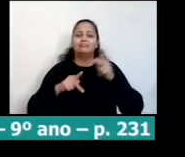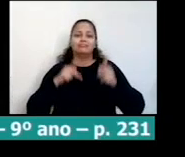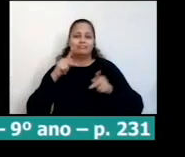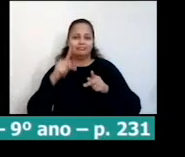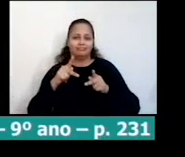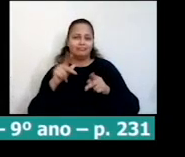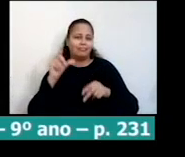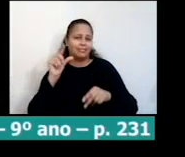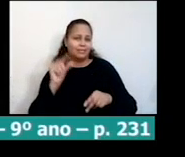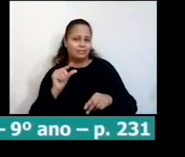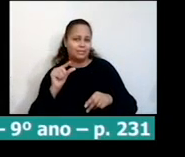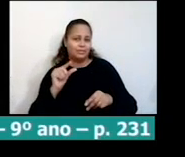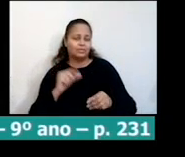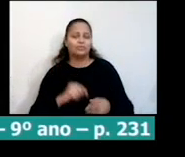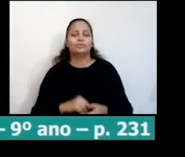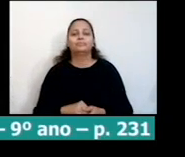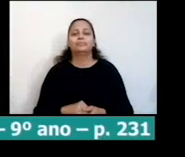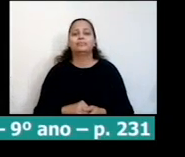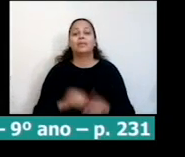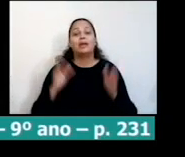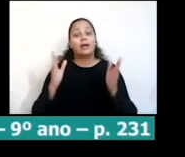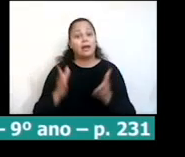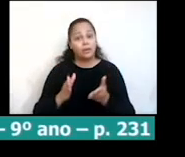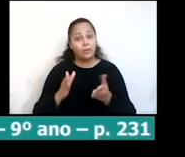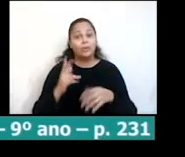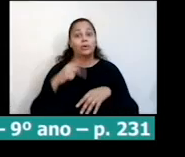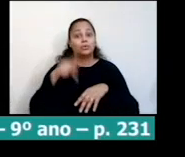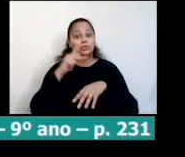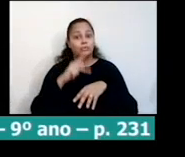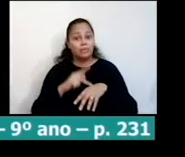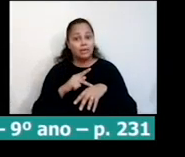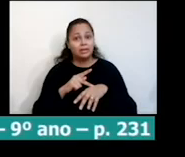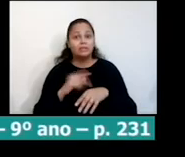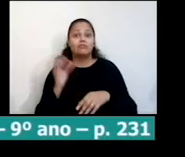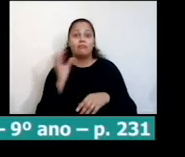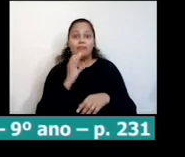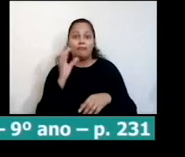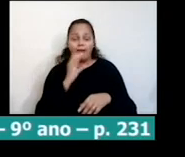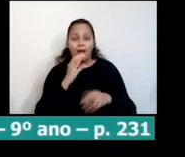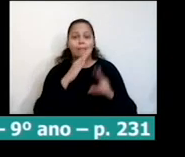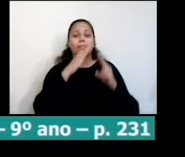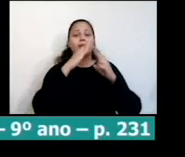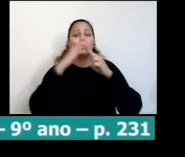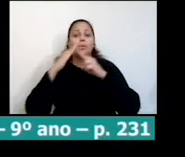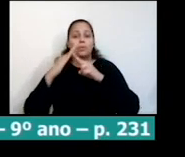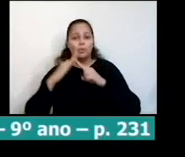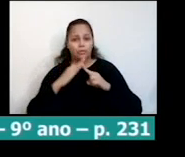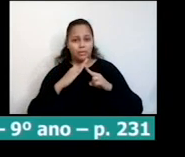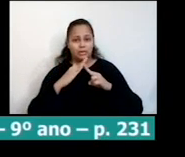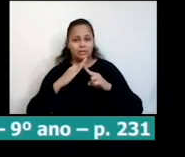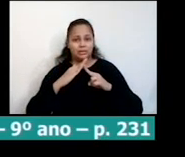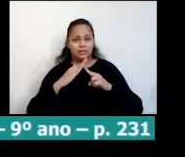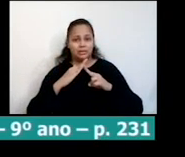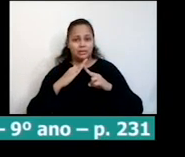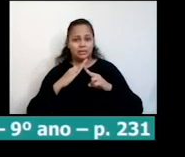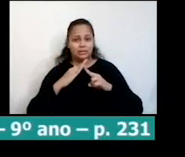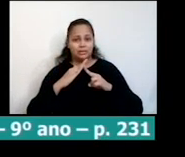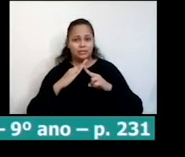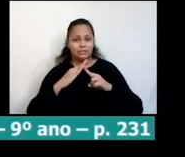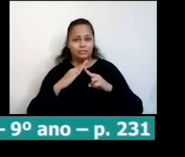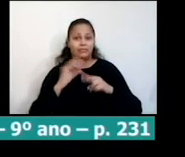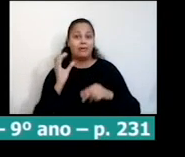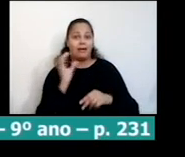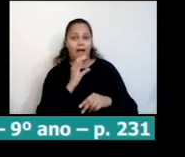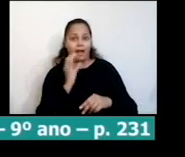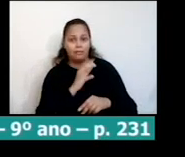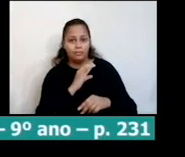crescimento vegetativo está abaixo. Agora os países aí com rápida urbanização, né? Passando aí por um processo